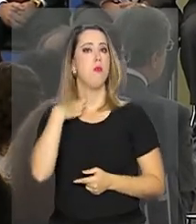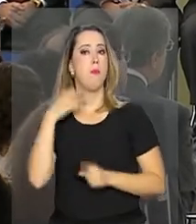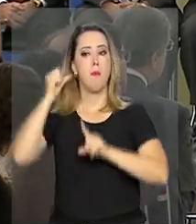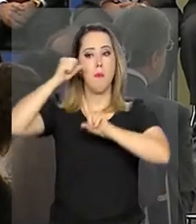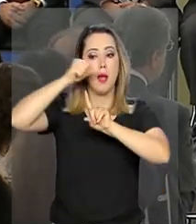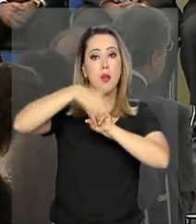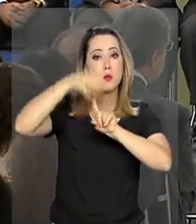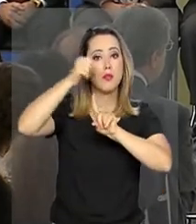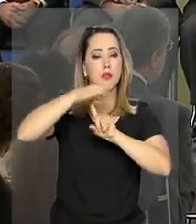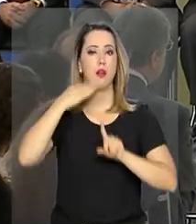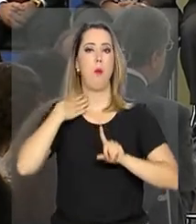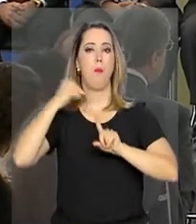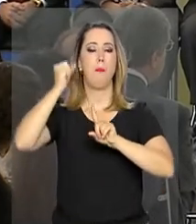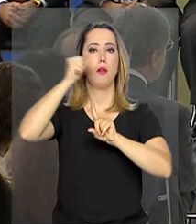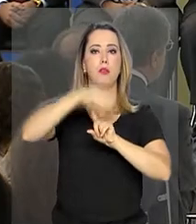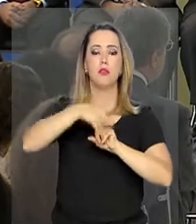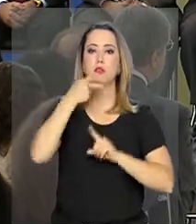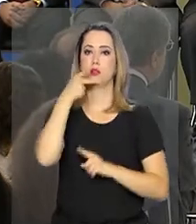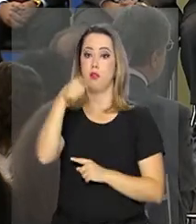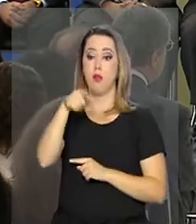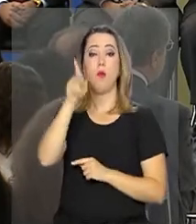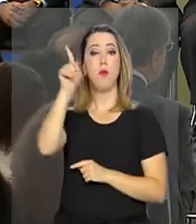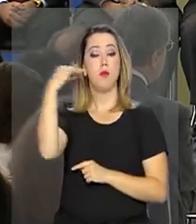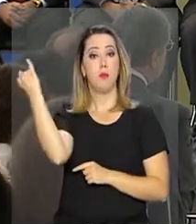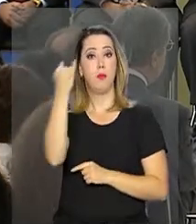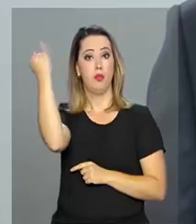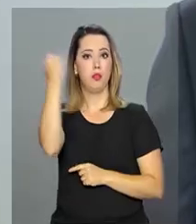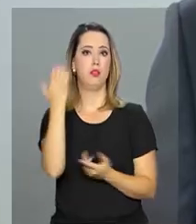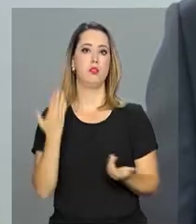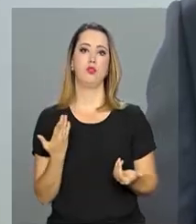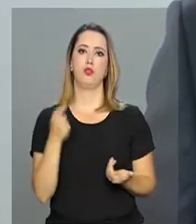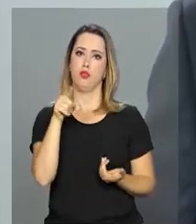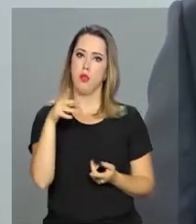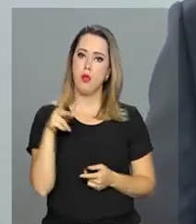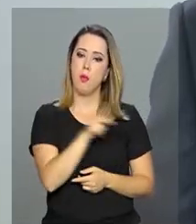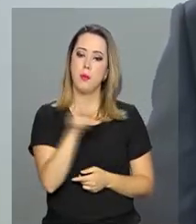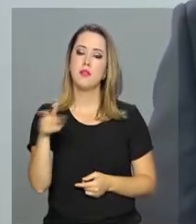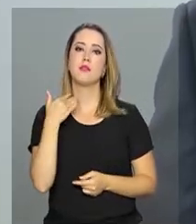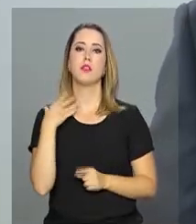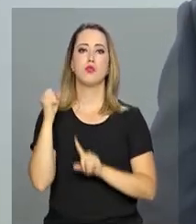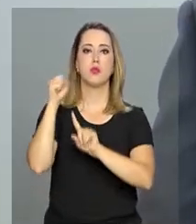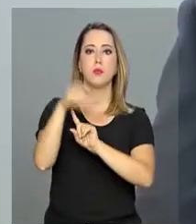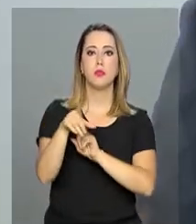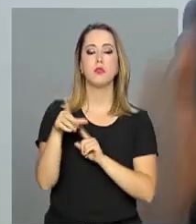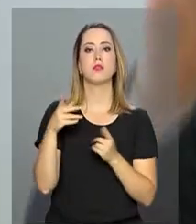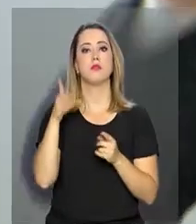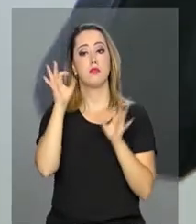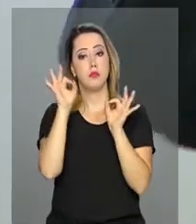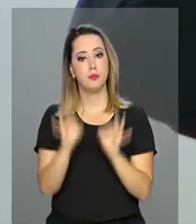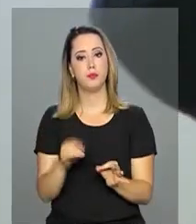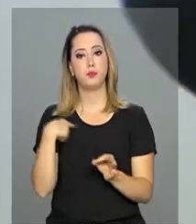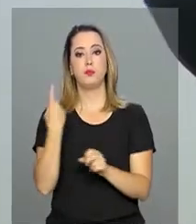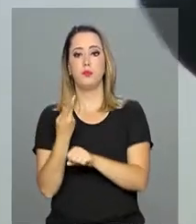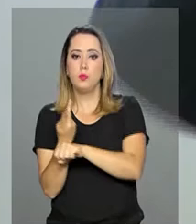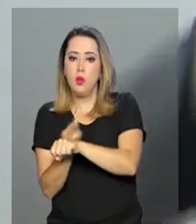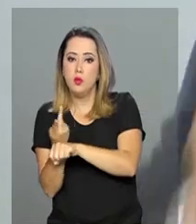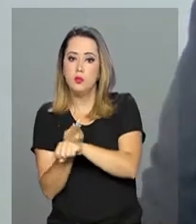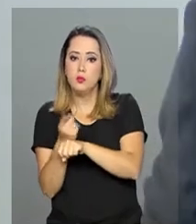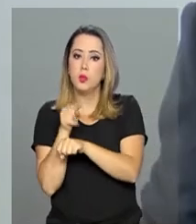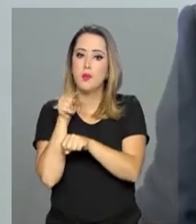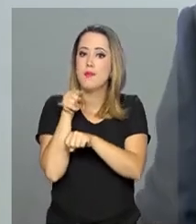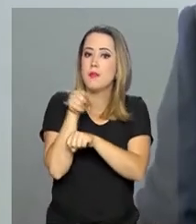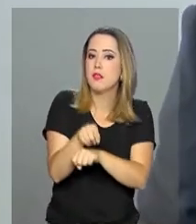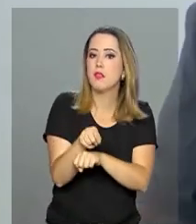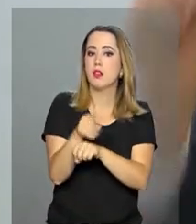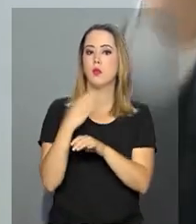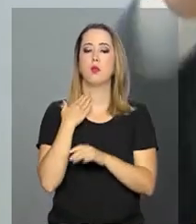queria reforçar a ação do presidente lan foi decisivo nesse processo e nós fomos buscá lá dentro do banco